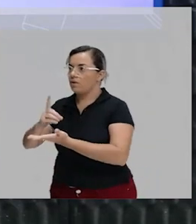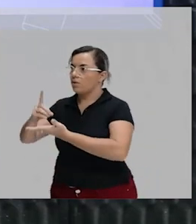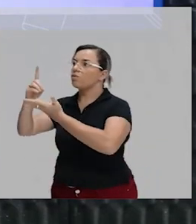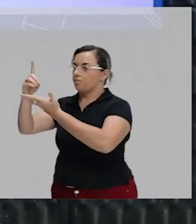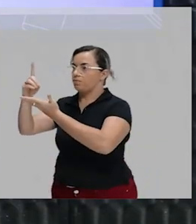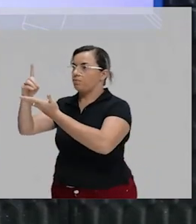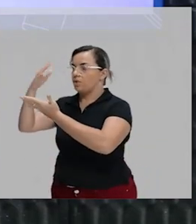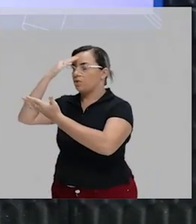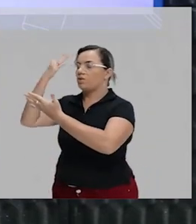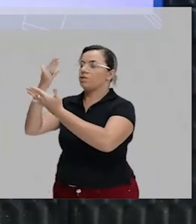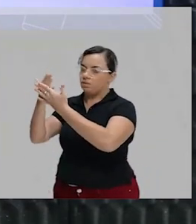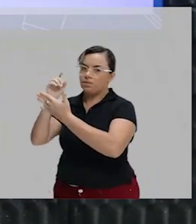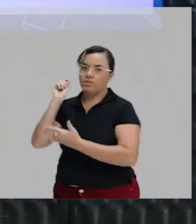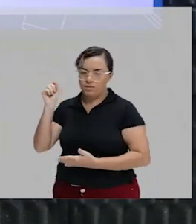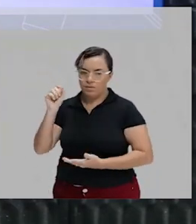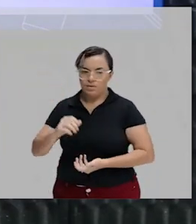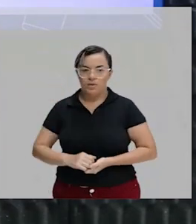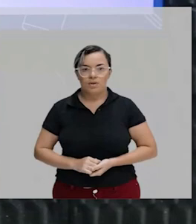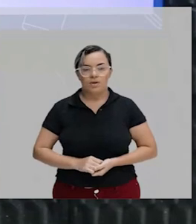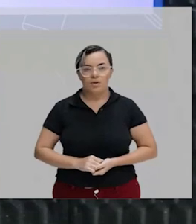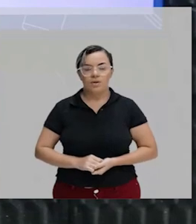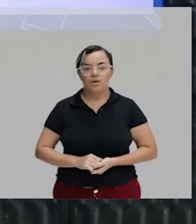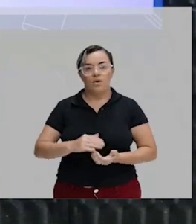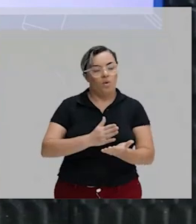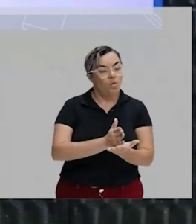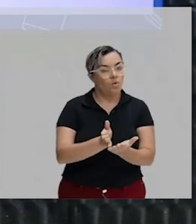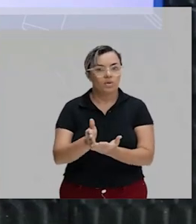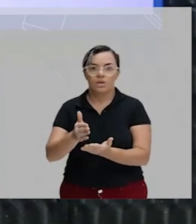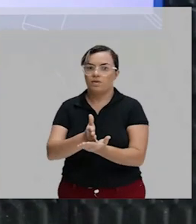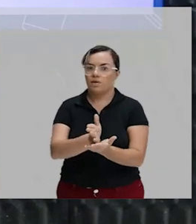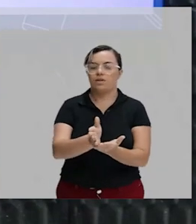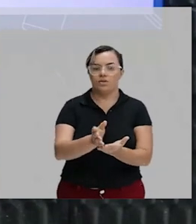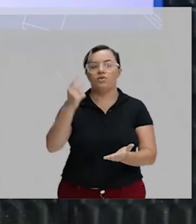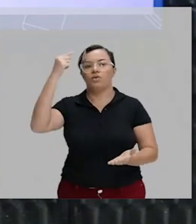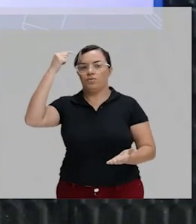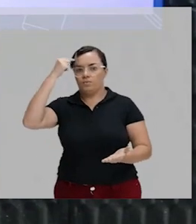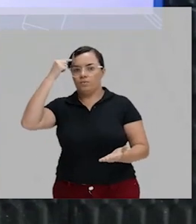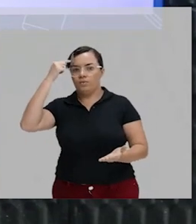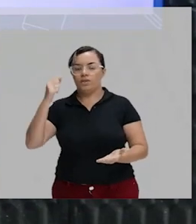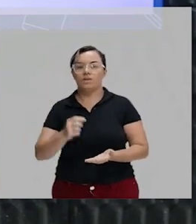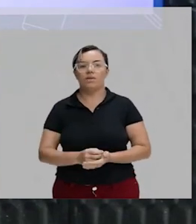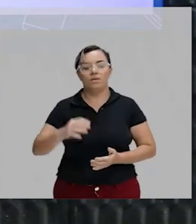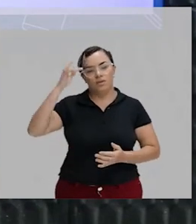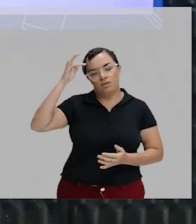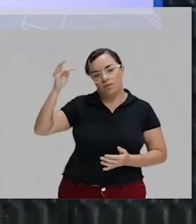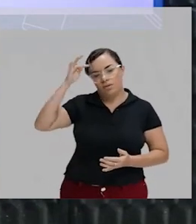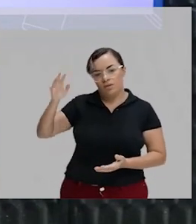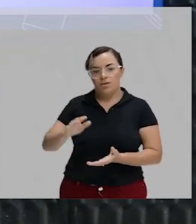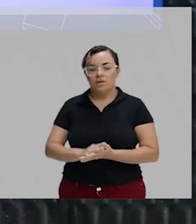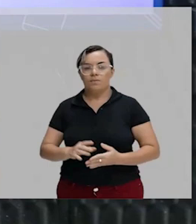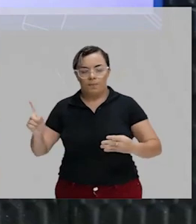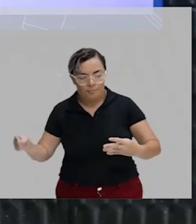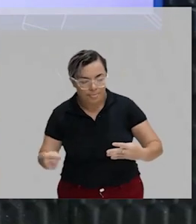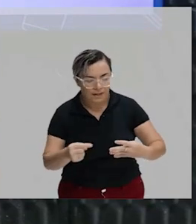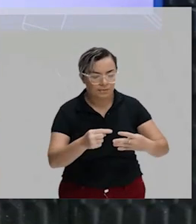Deus é um outro é uma outra vertente de um pensamento então o simbolismo ele tenta